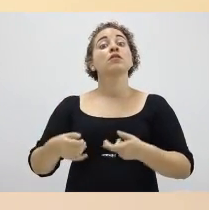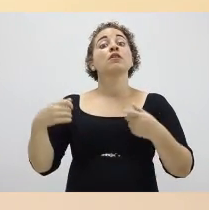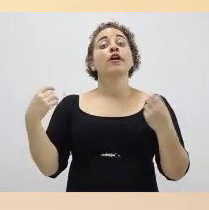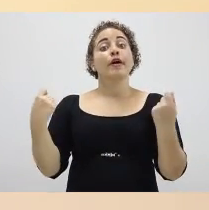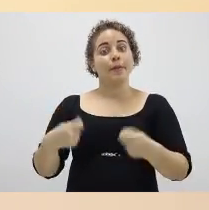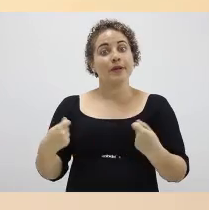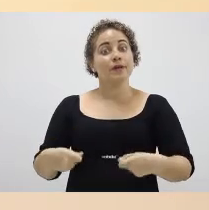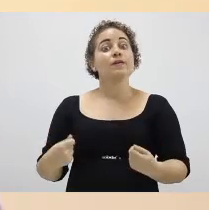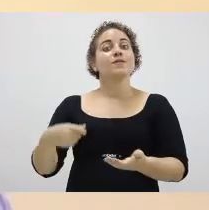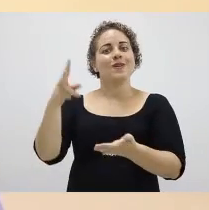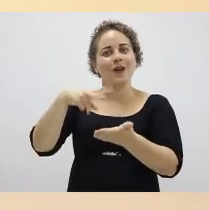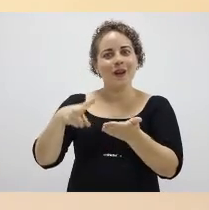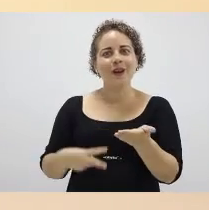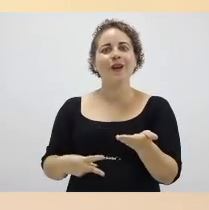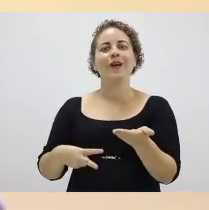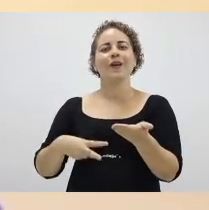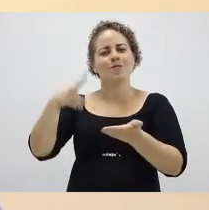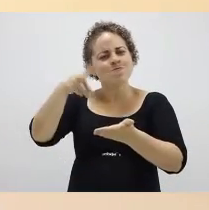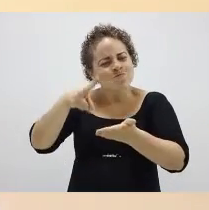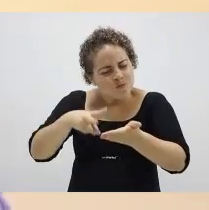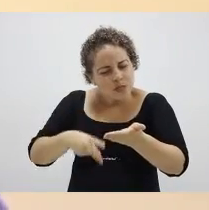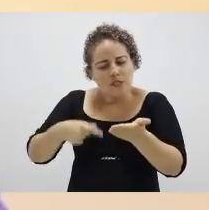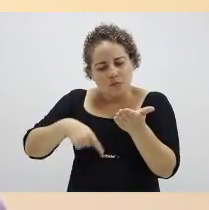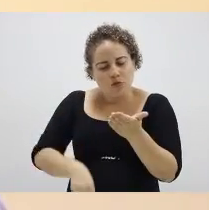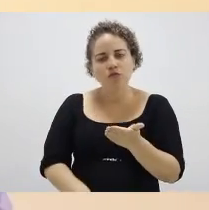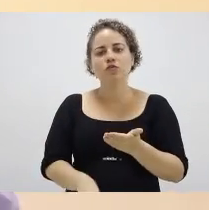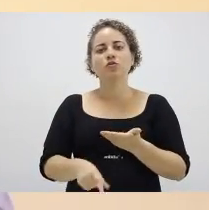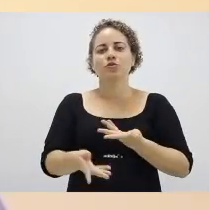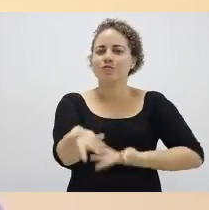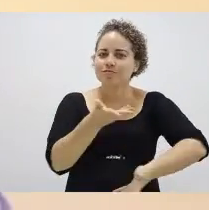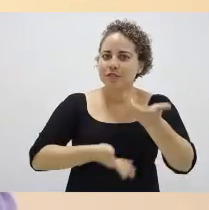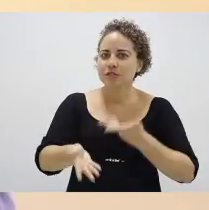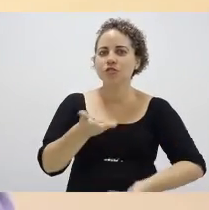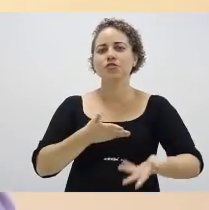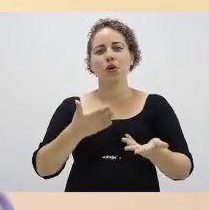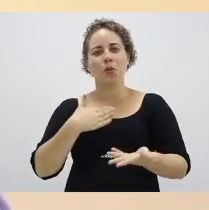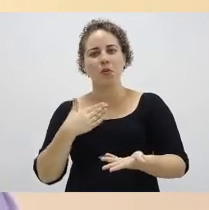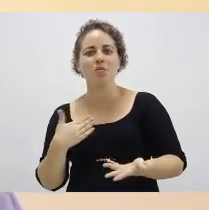da disciplina, interagir com a nossa equipe, comigo,